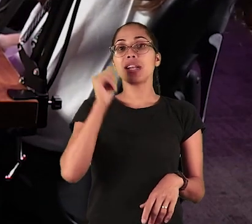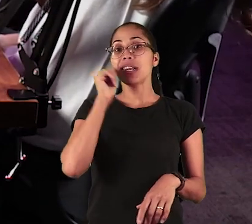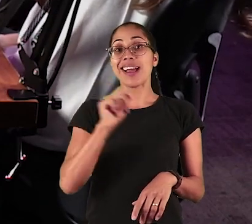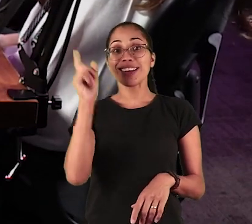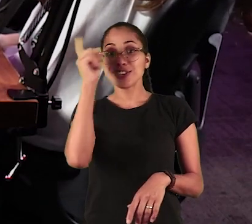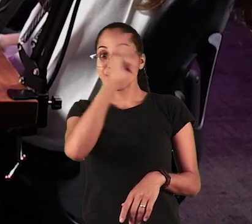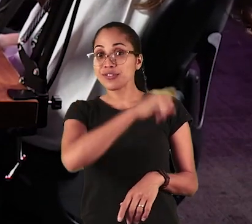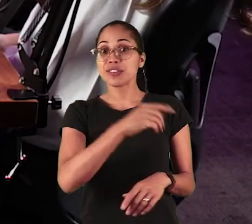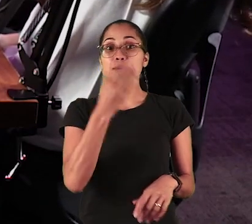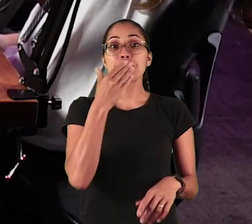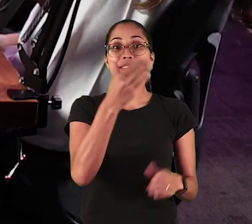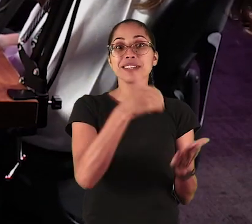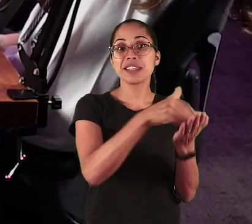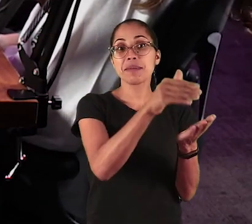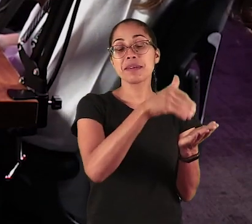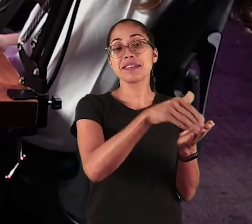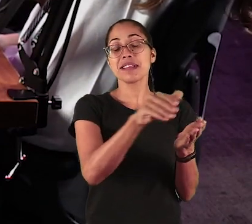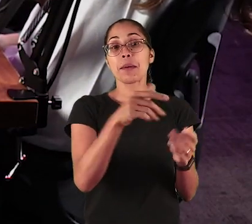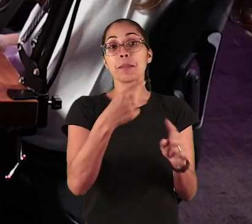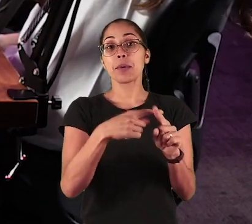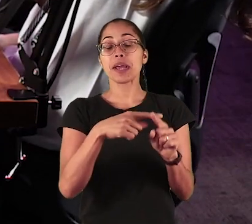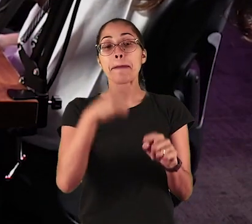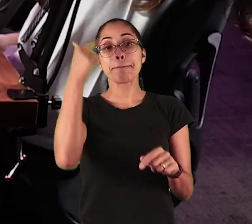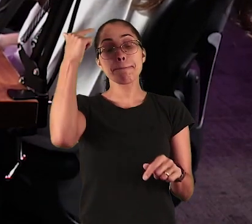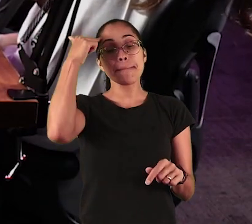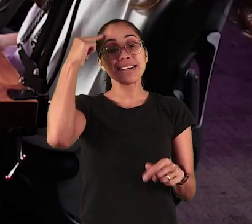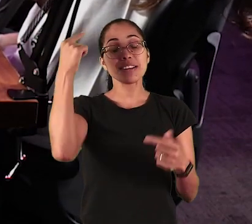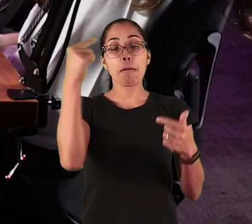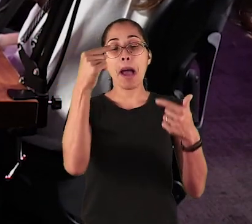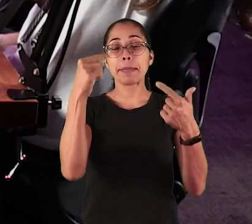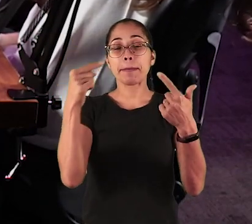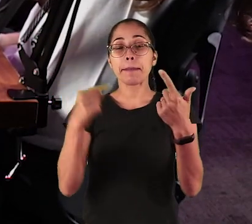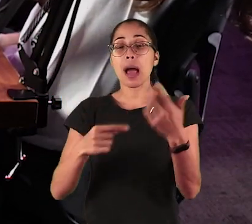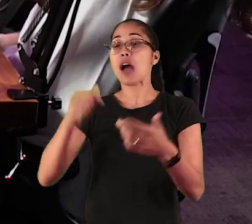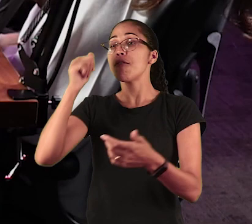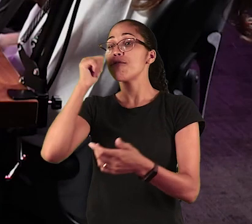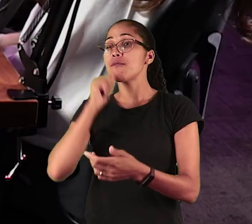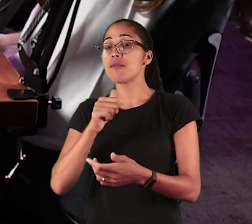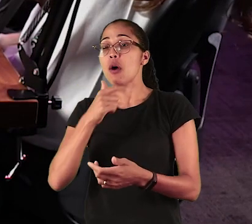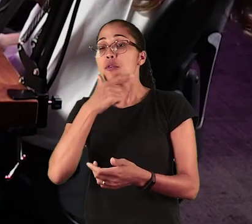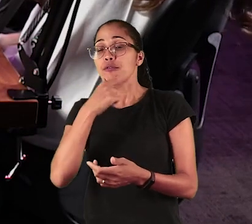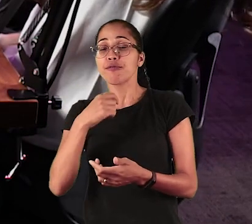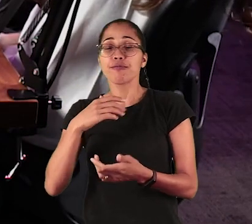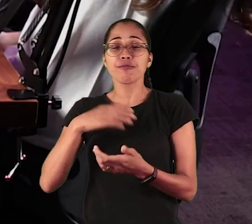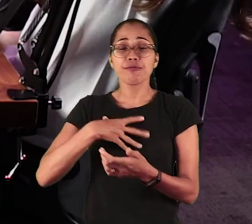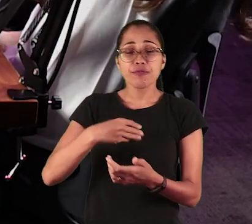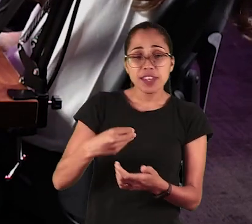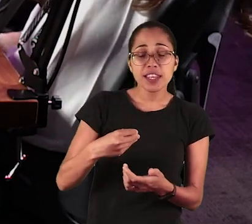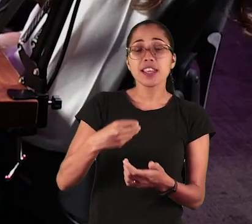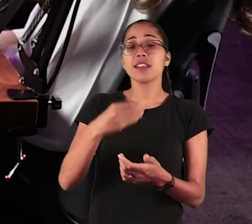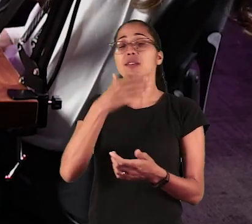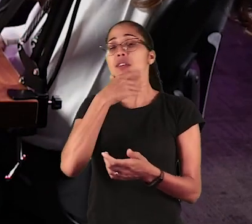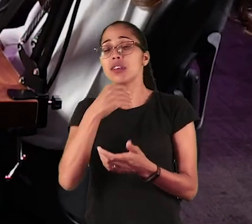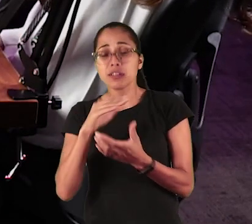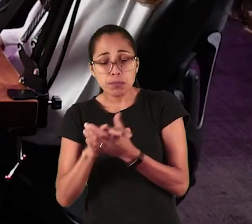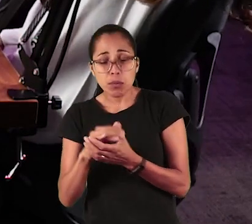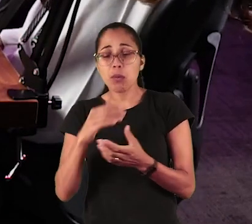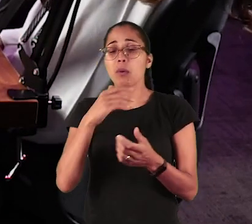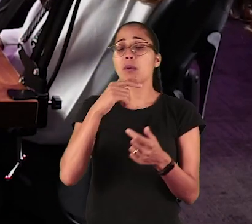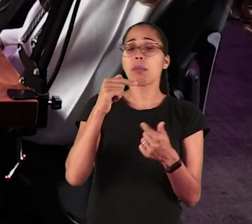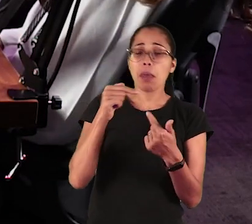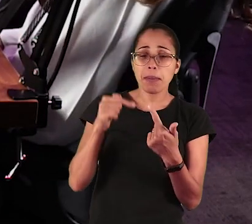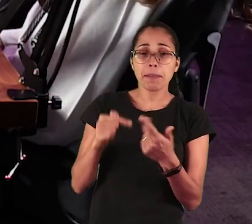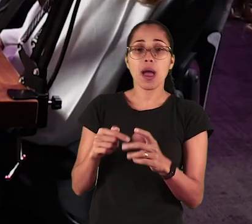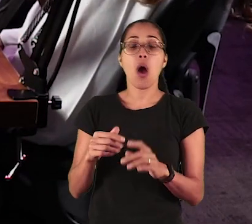porque a gente pensa aquilo plano de saúde o filho não sei o que o patrimônio é a gente vai assim são tanto a gente